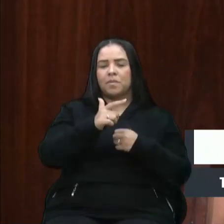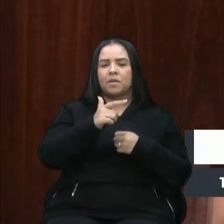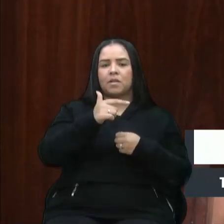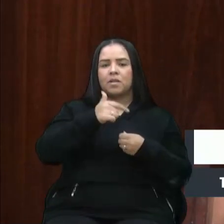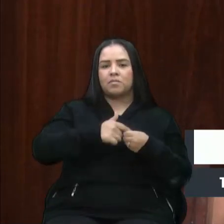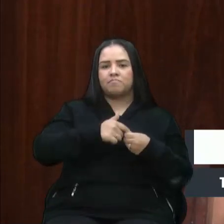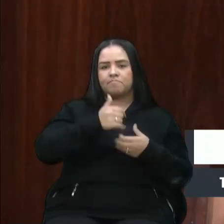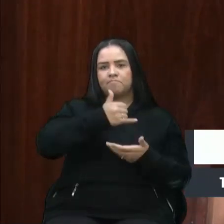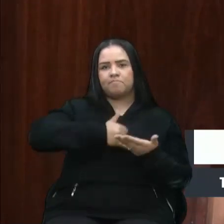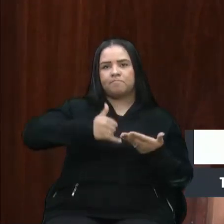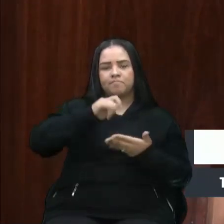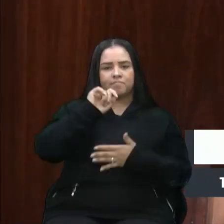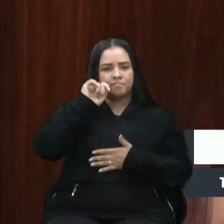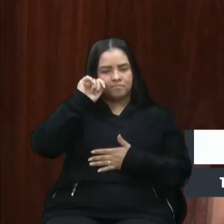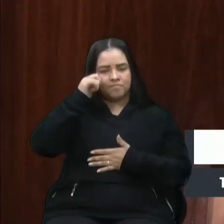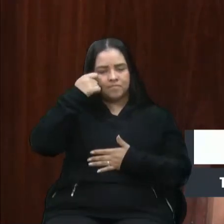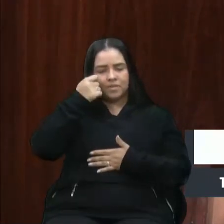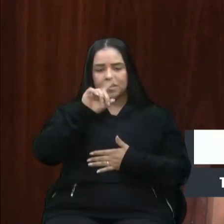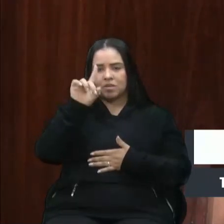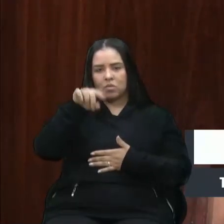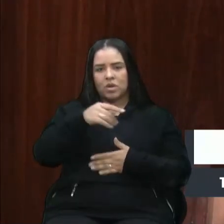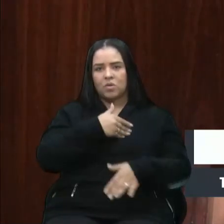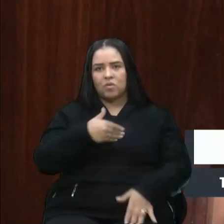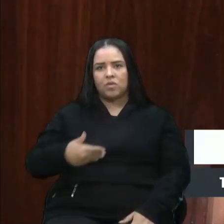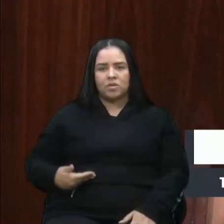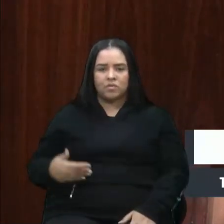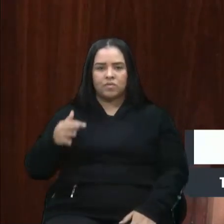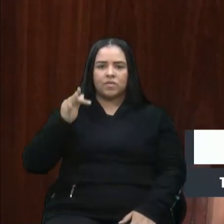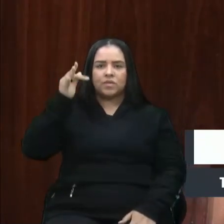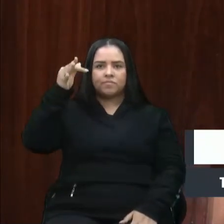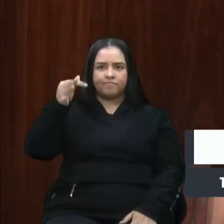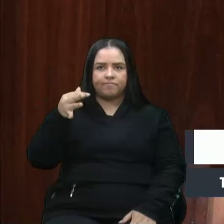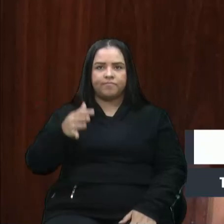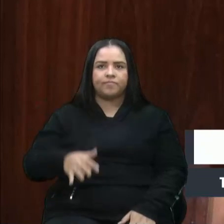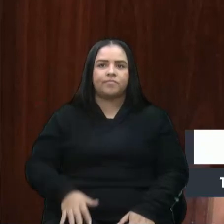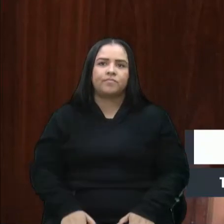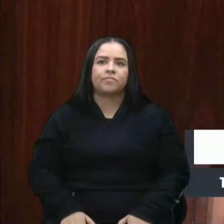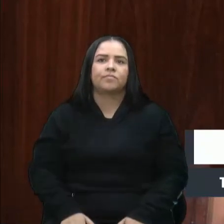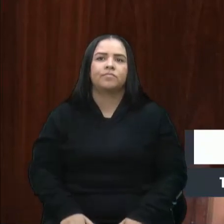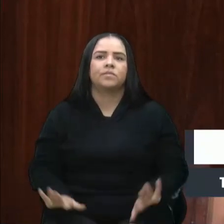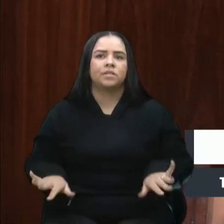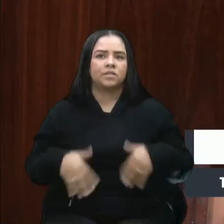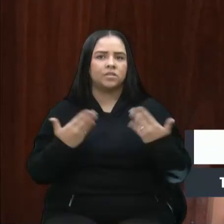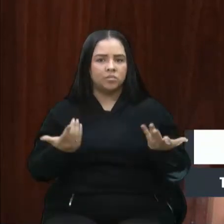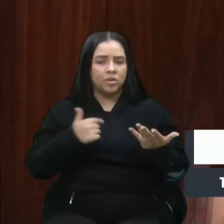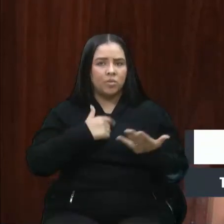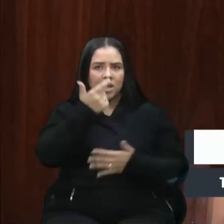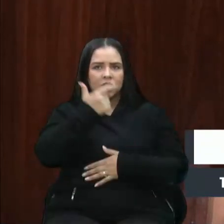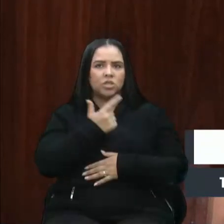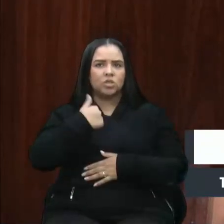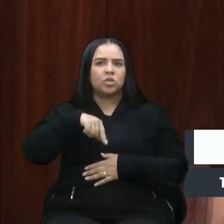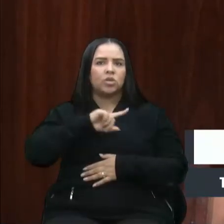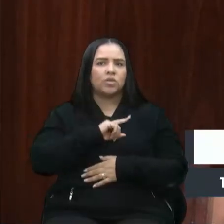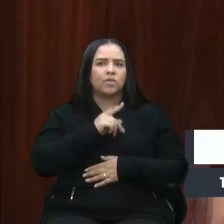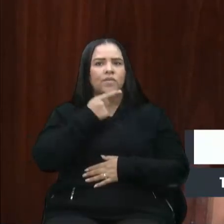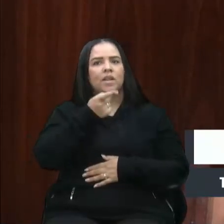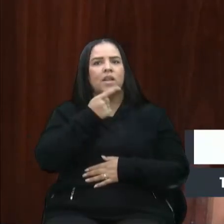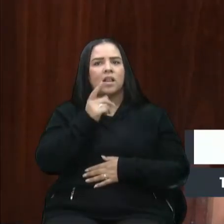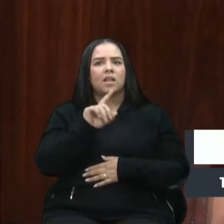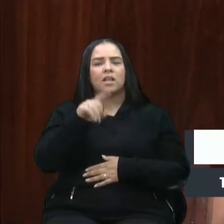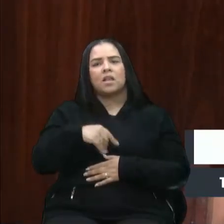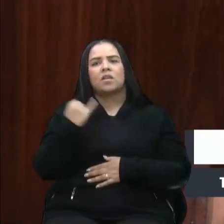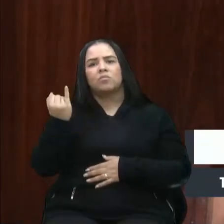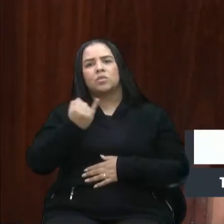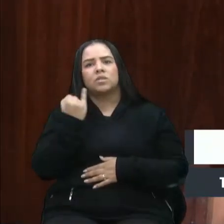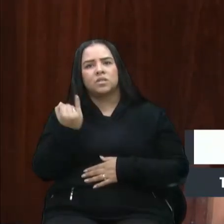público que não são o governo federal Então eu acho que a gente fala aqui que é importante